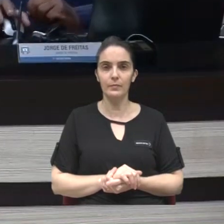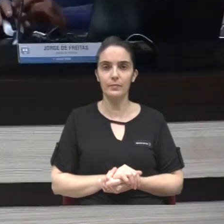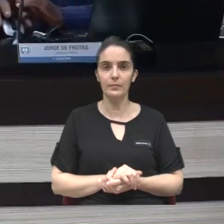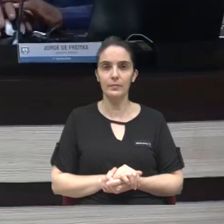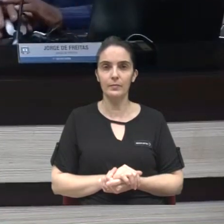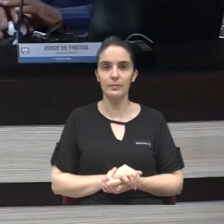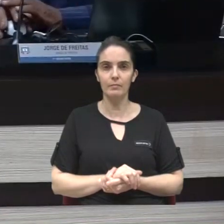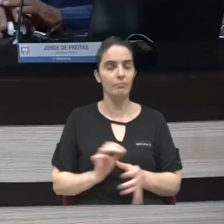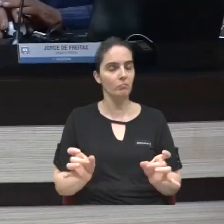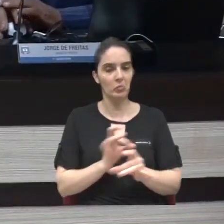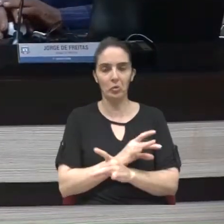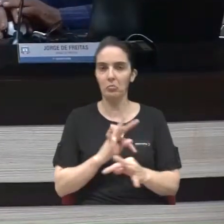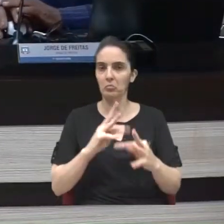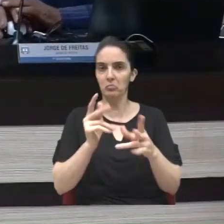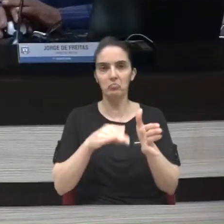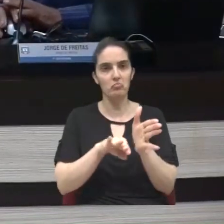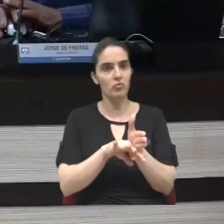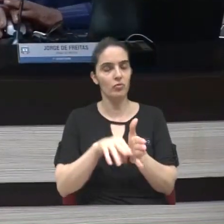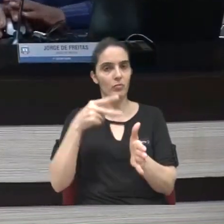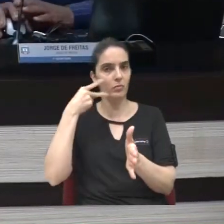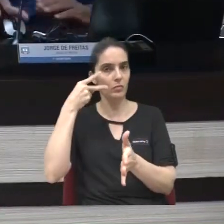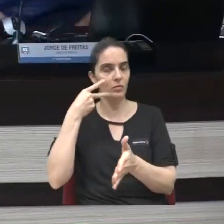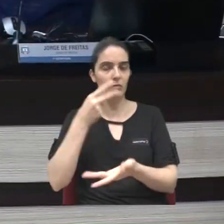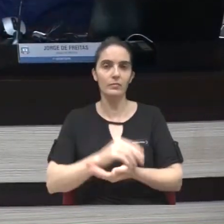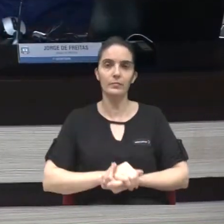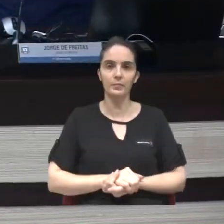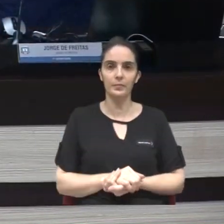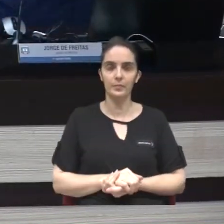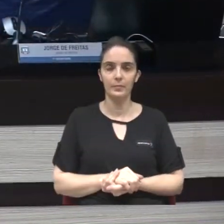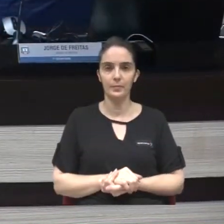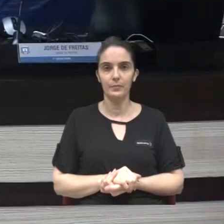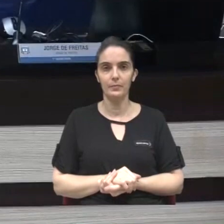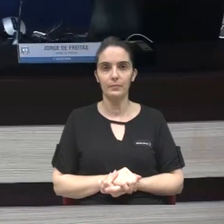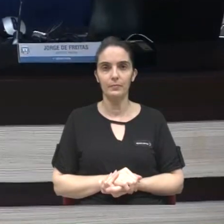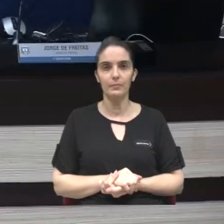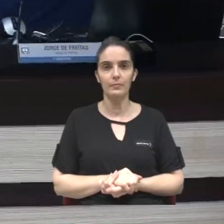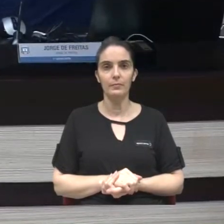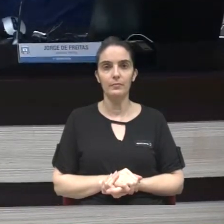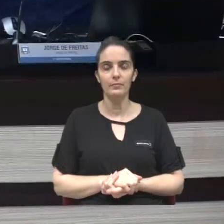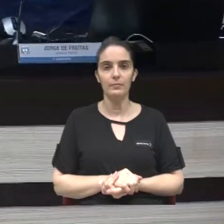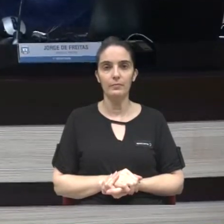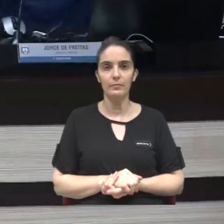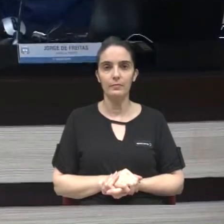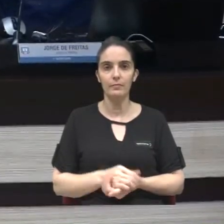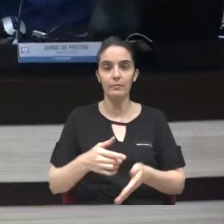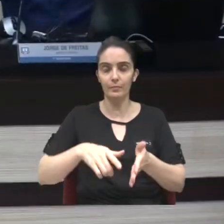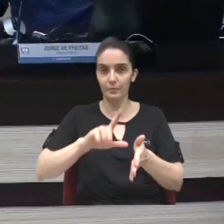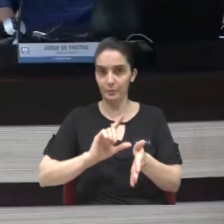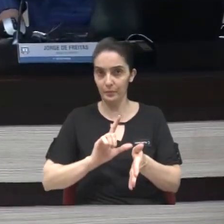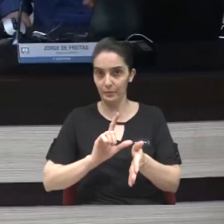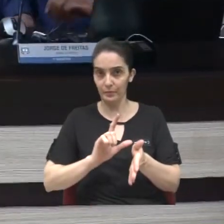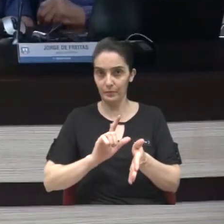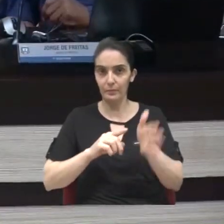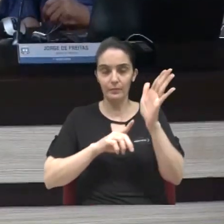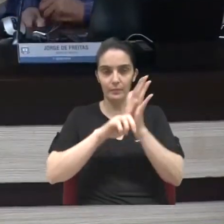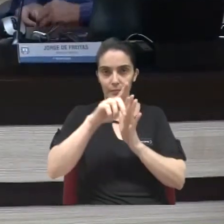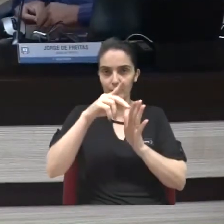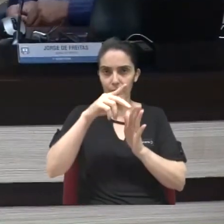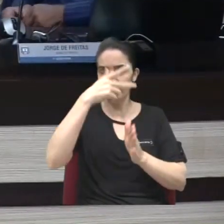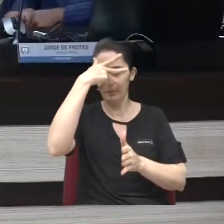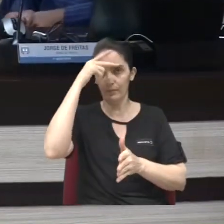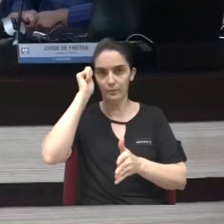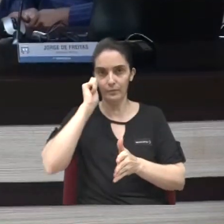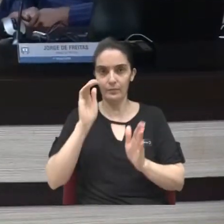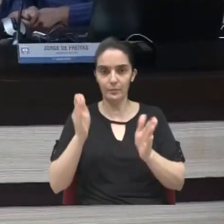Terminada as proposituras, senhores vereadores, senhor presidente. Antes de passarmos para o requerimento, vamos fazer a leitura